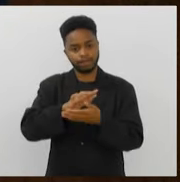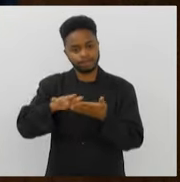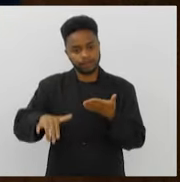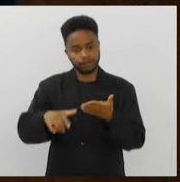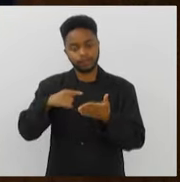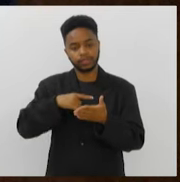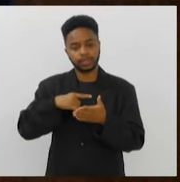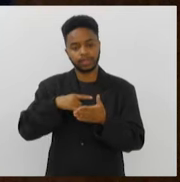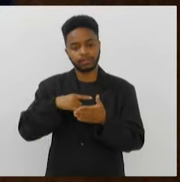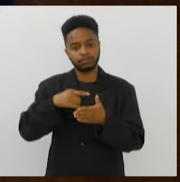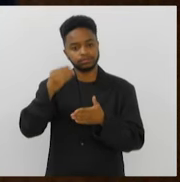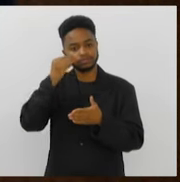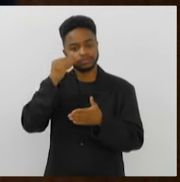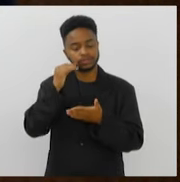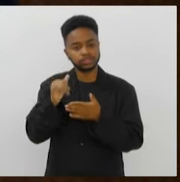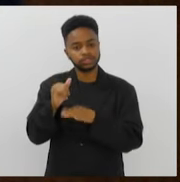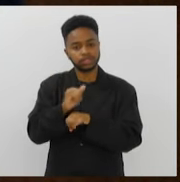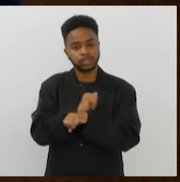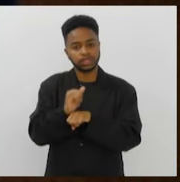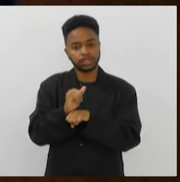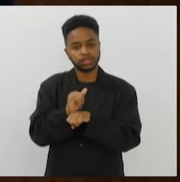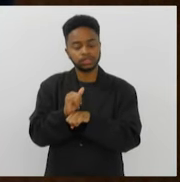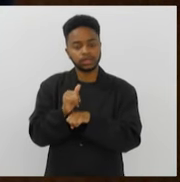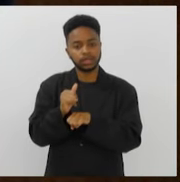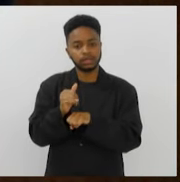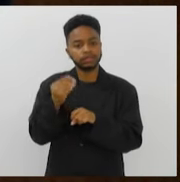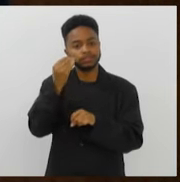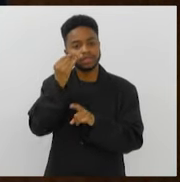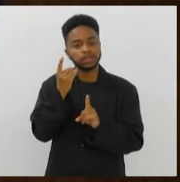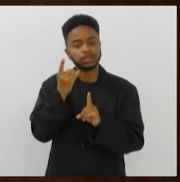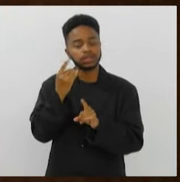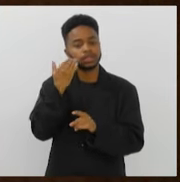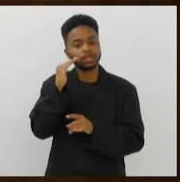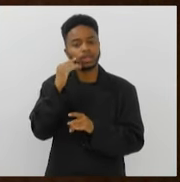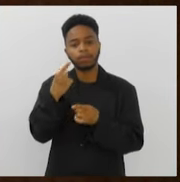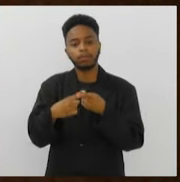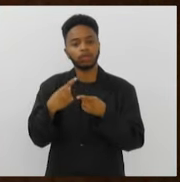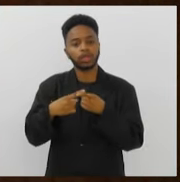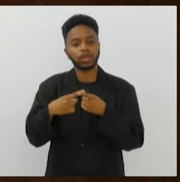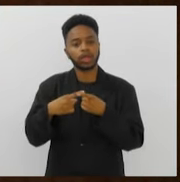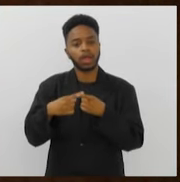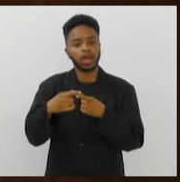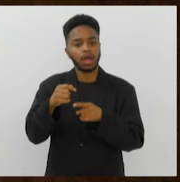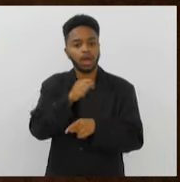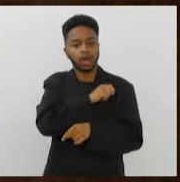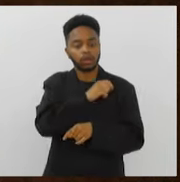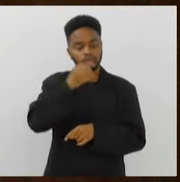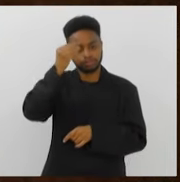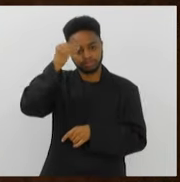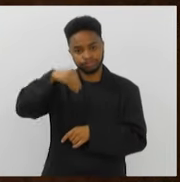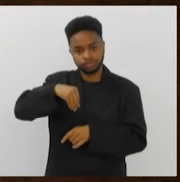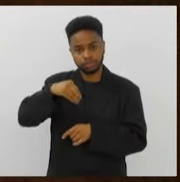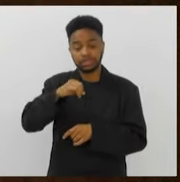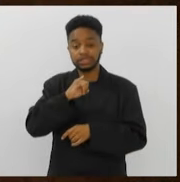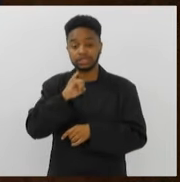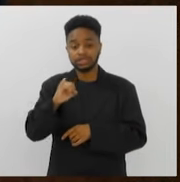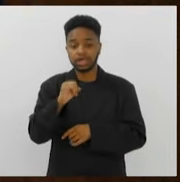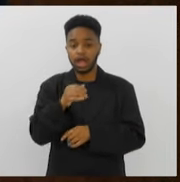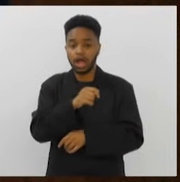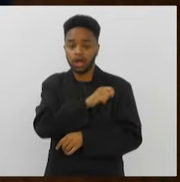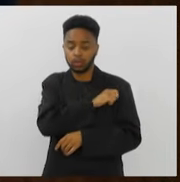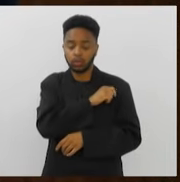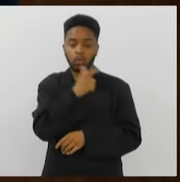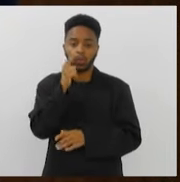mecanismo de busca ativa, entender por que está havendo evasão, se a bibliografia, se os alunos estão conseguindo ter acesso